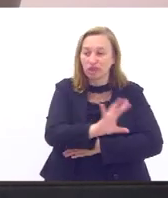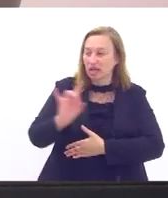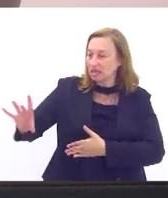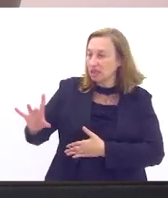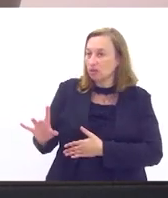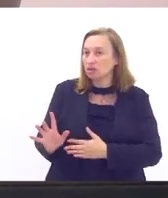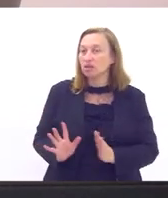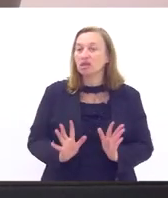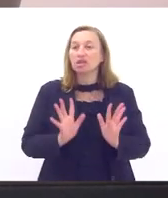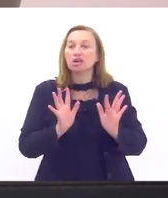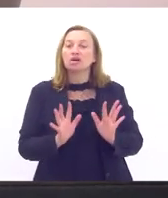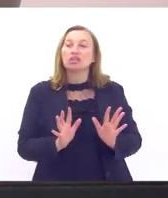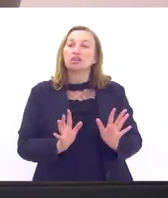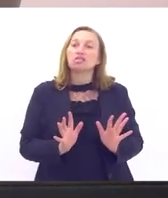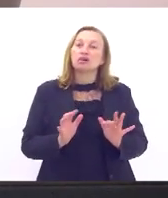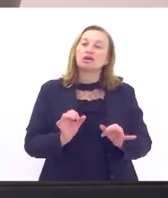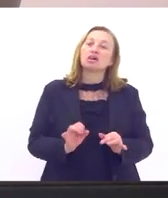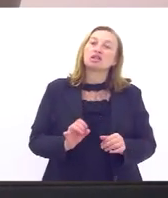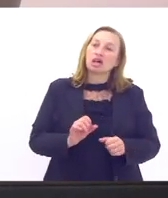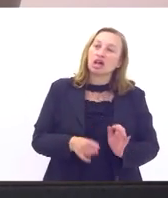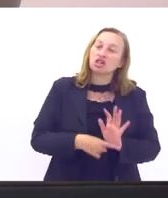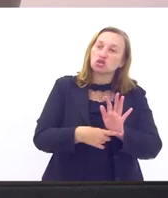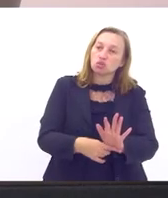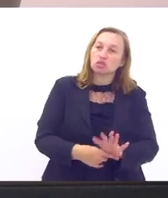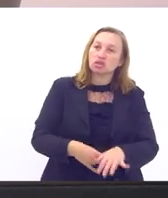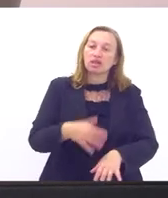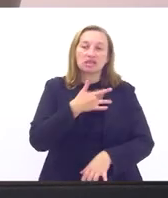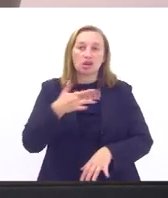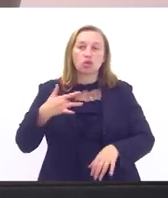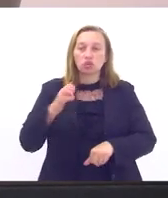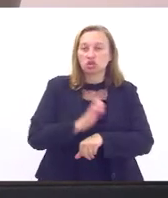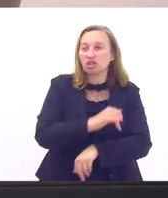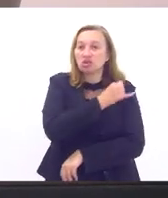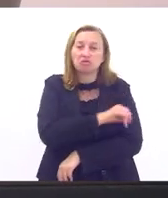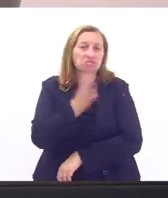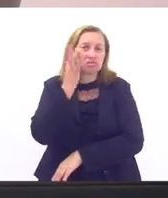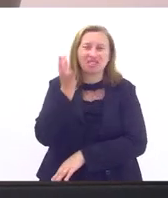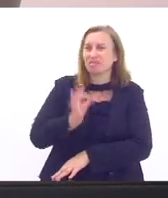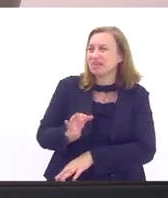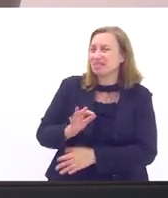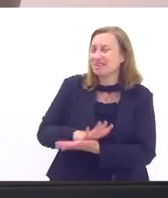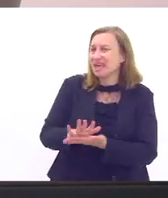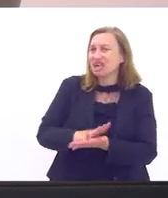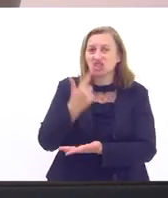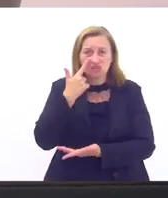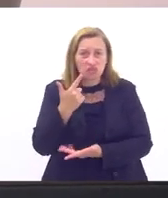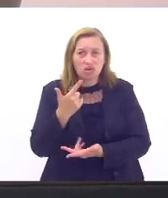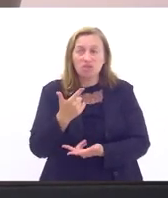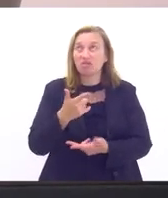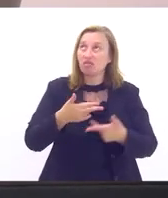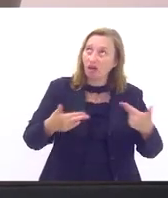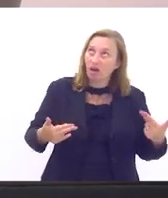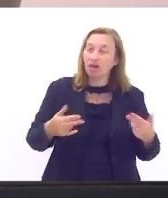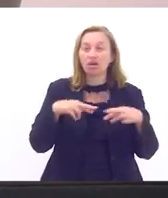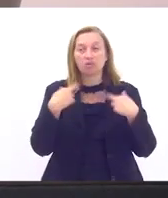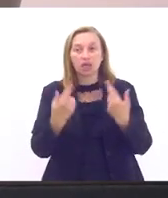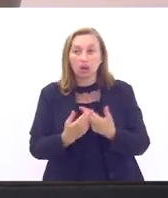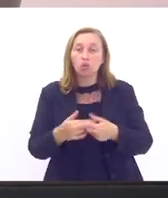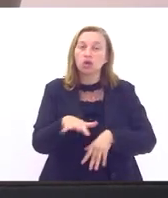execução da saúde prisional no Estado do Rio de Janeiro, não conseguem chegar a um entendimento. A gente viu que houve várias reuniões, inclusive no